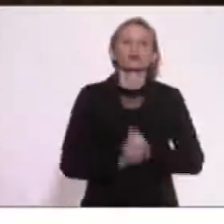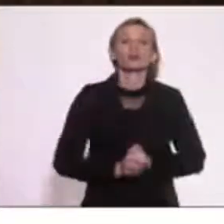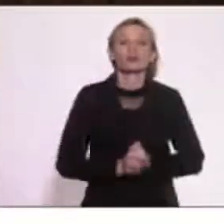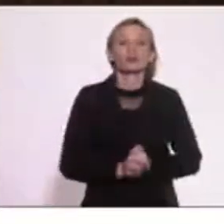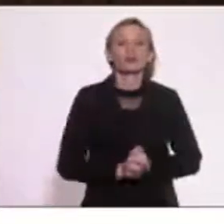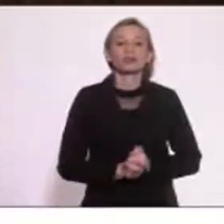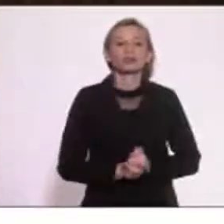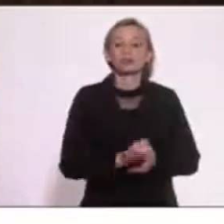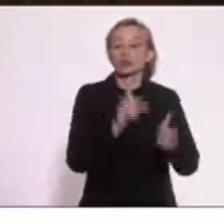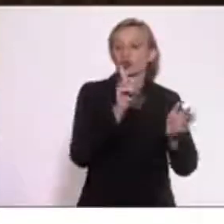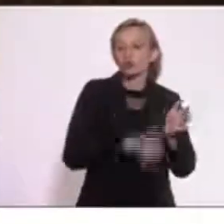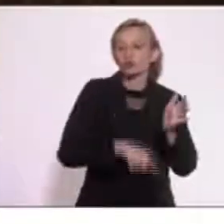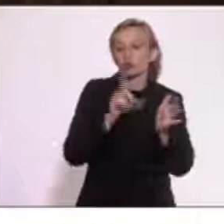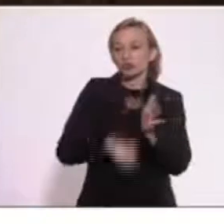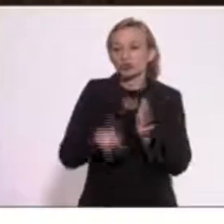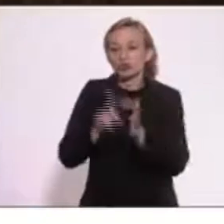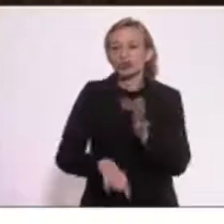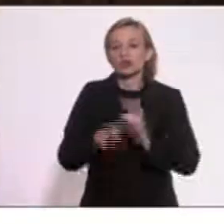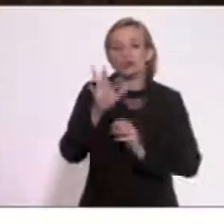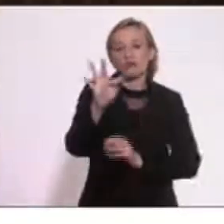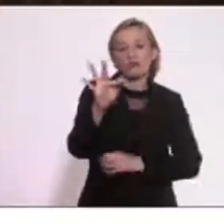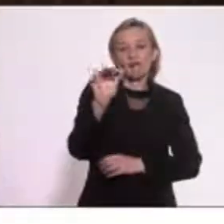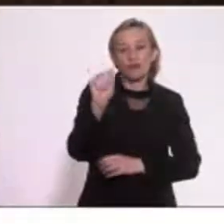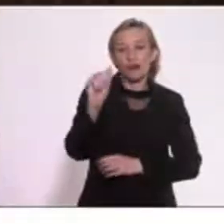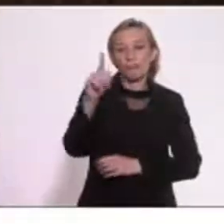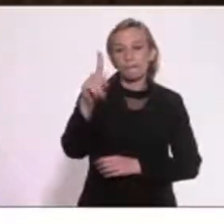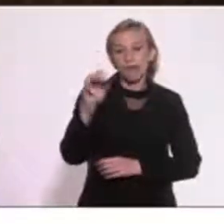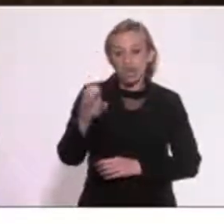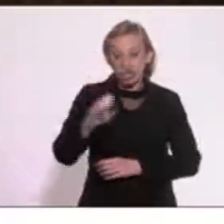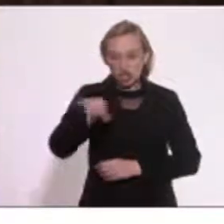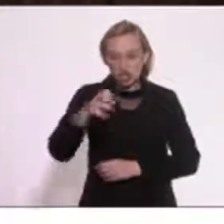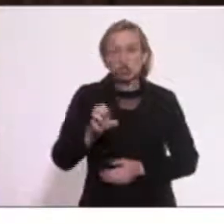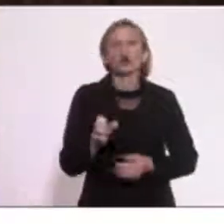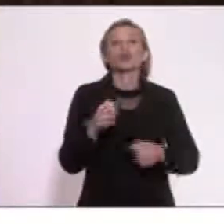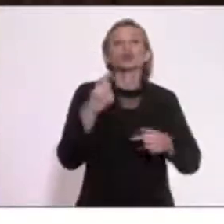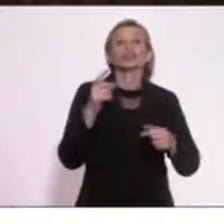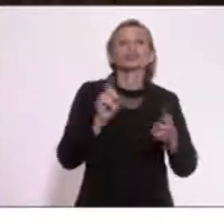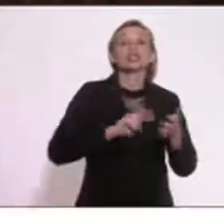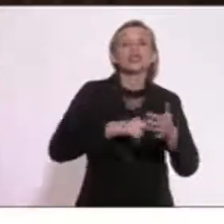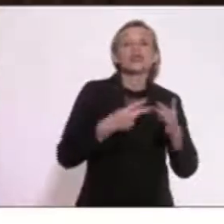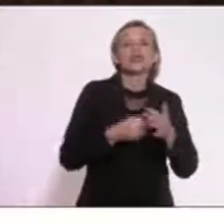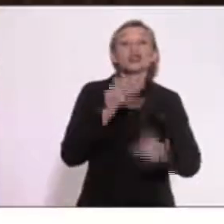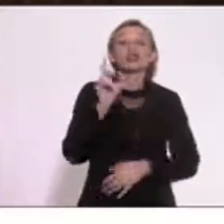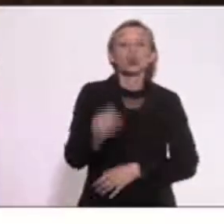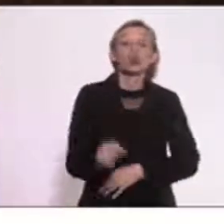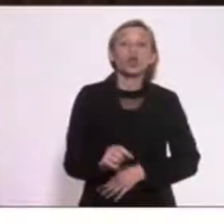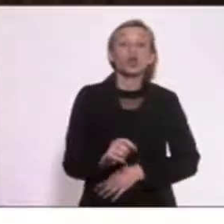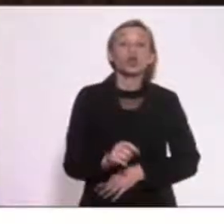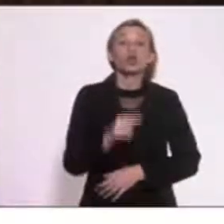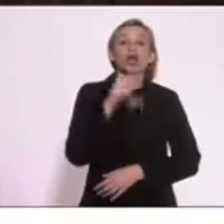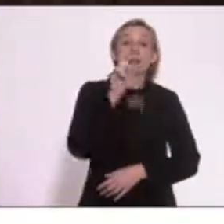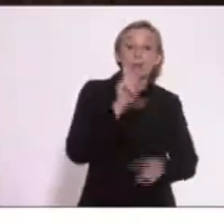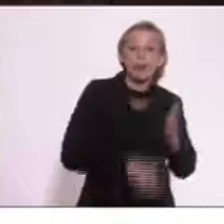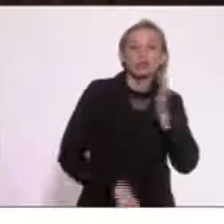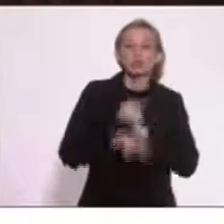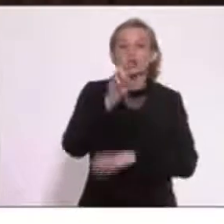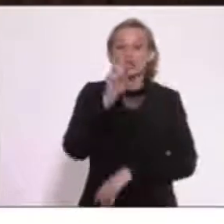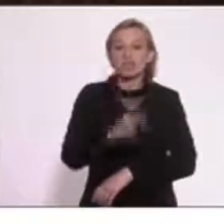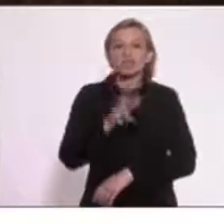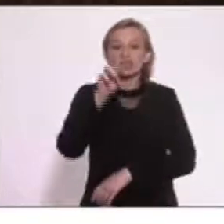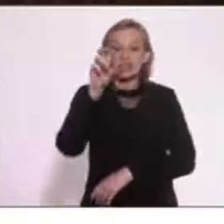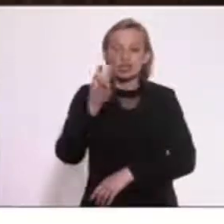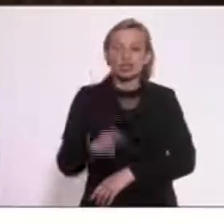Os cortes que se dão na FAPERJ, o que significa menos de 150 milhões para